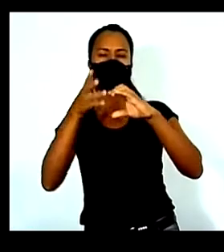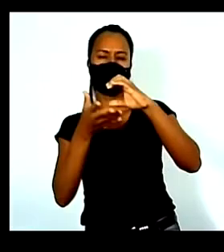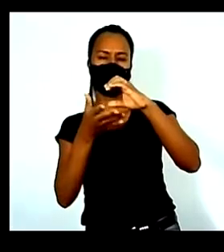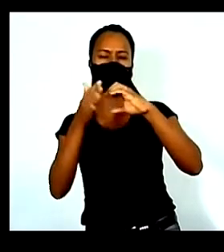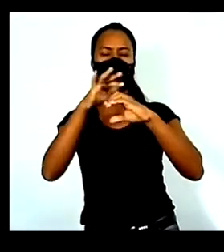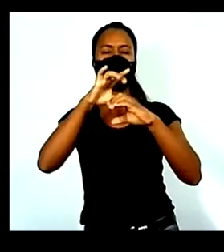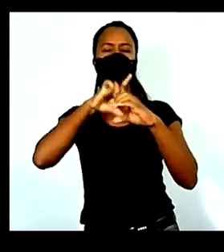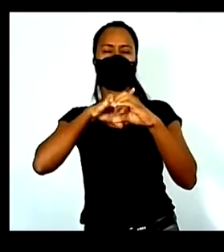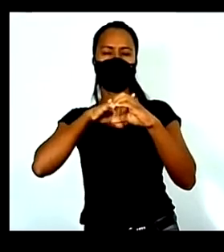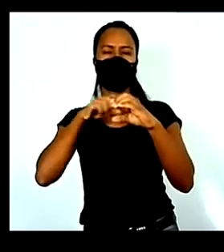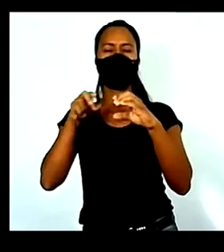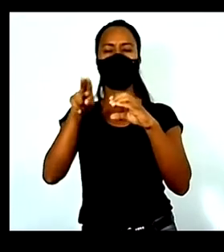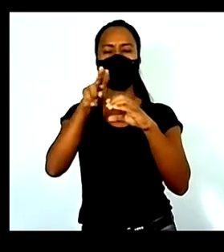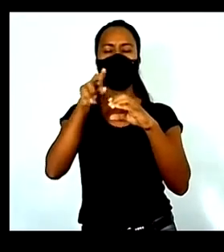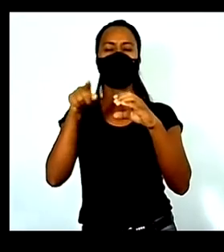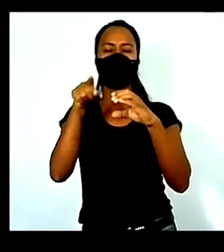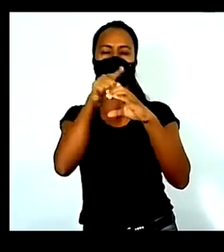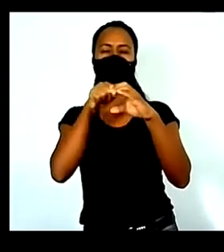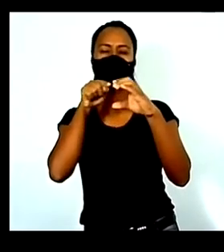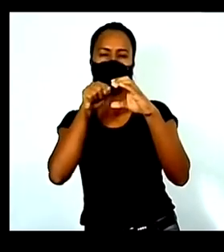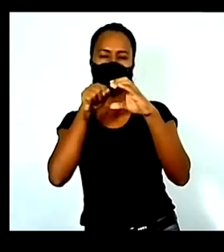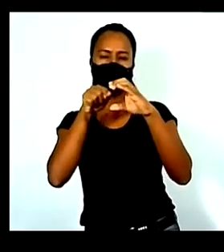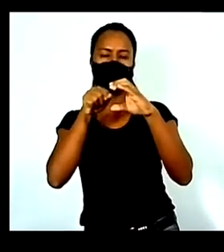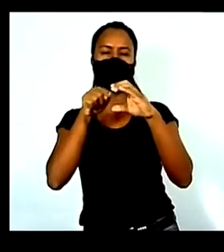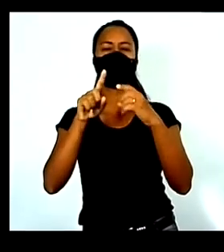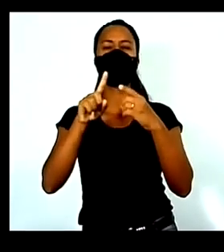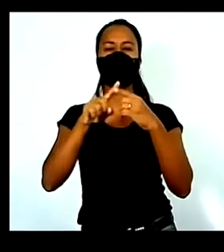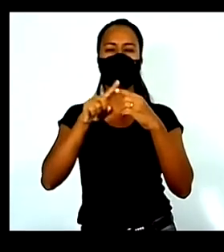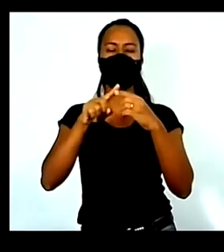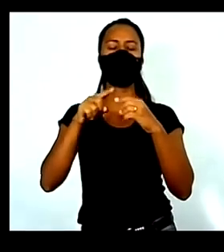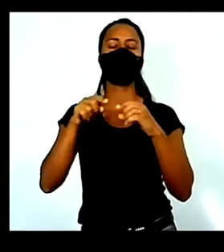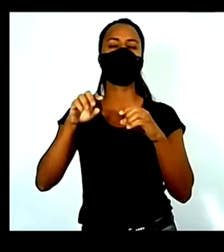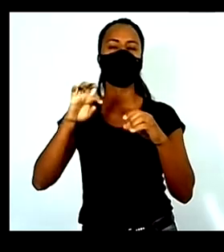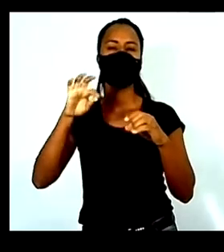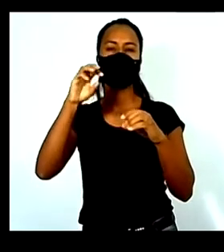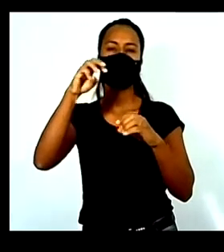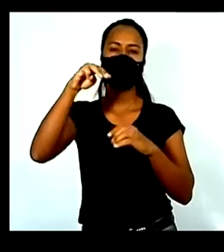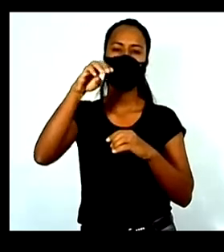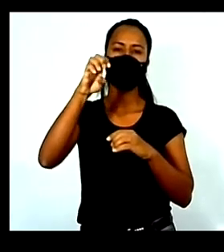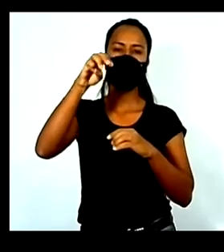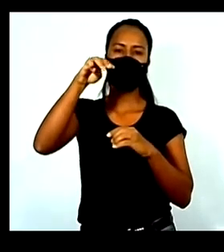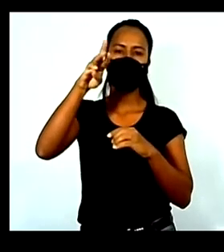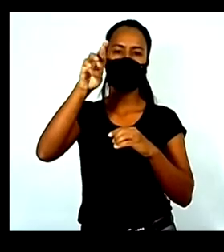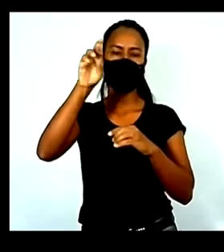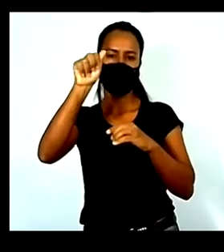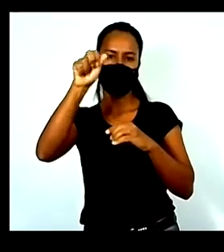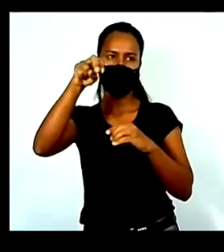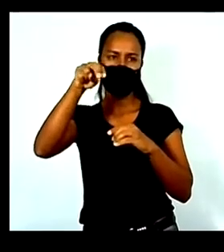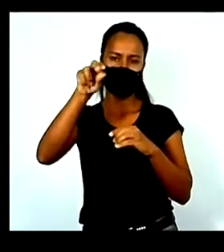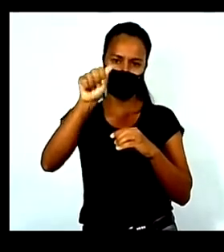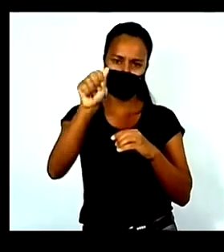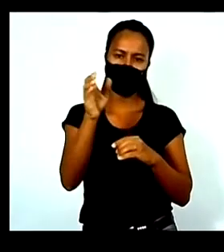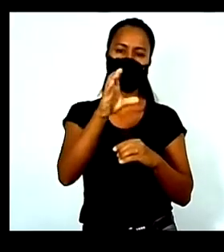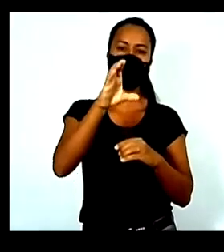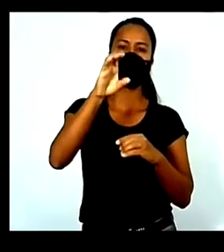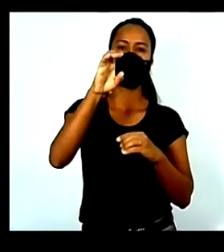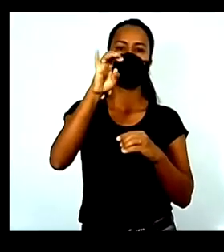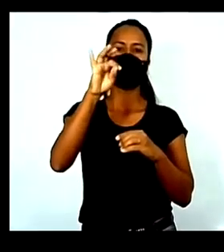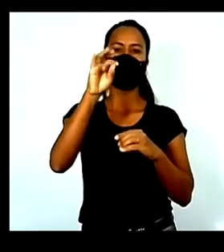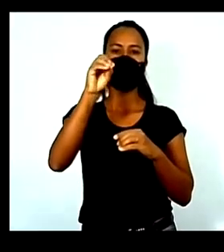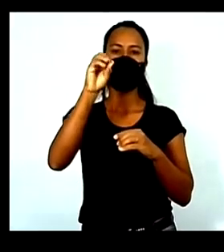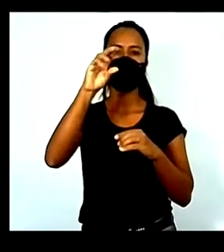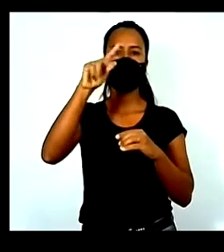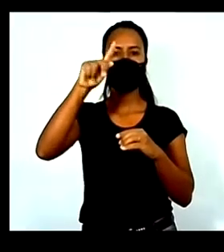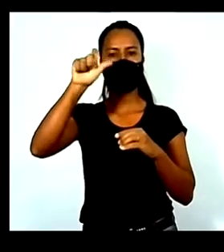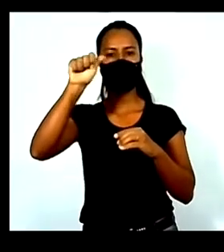e núcleo. E dentro desse núcleo é que está localizado o DNA daquela célula. Então, agora nós vamos para o nosso conteúdo da